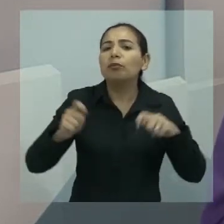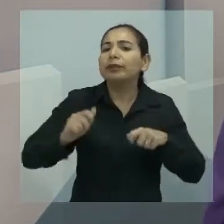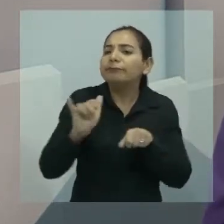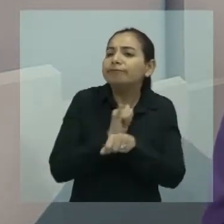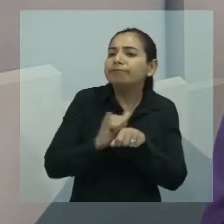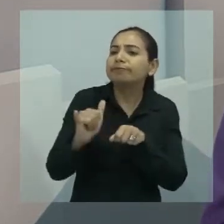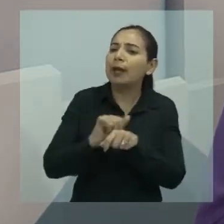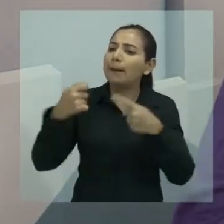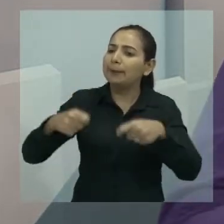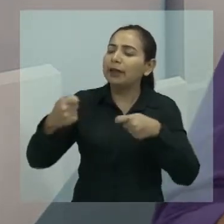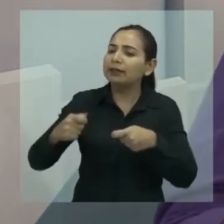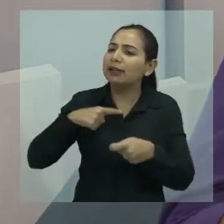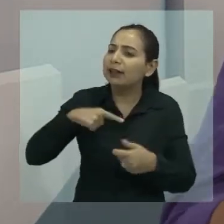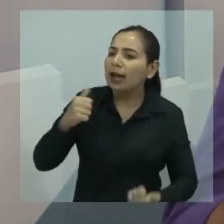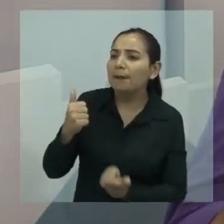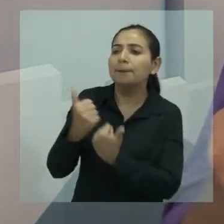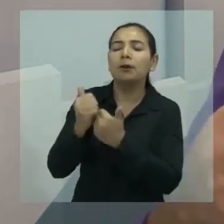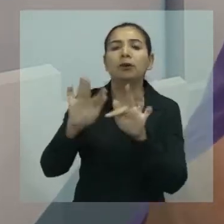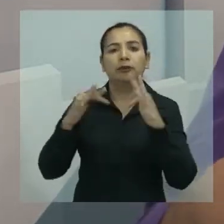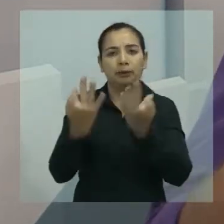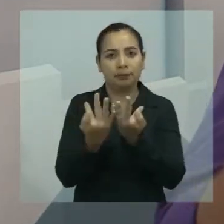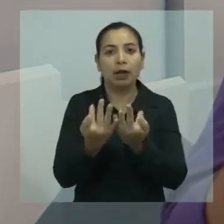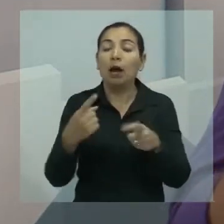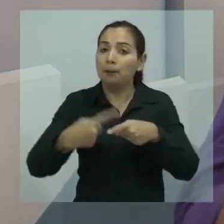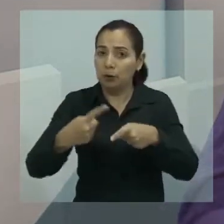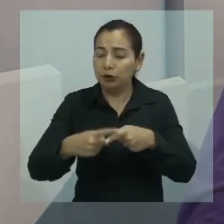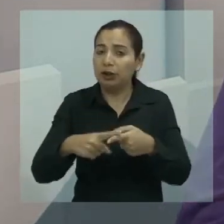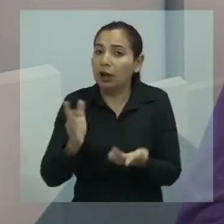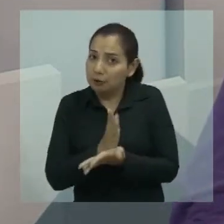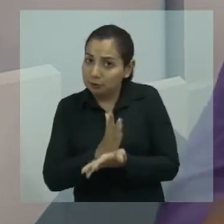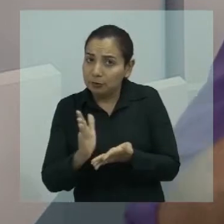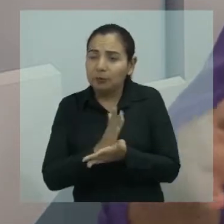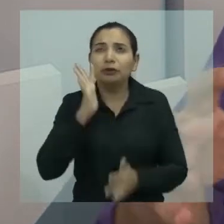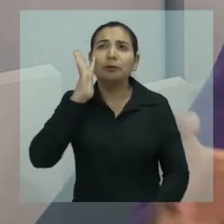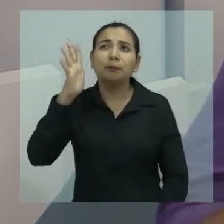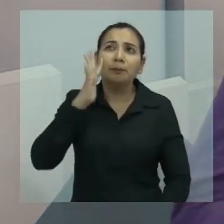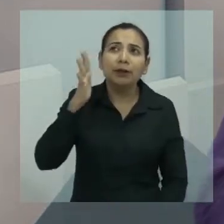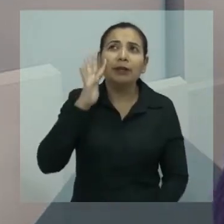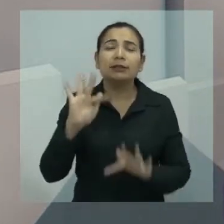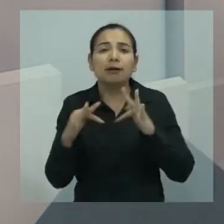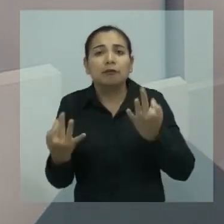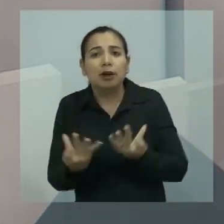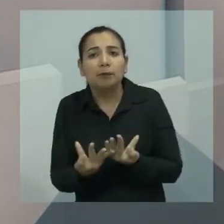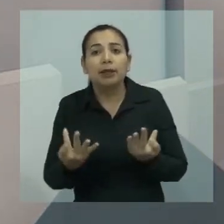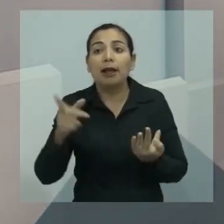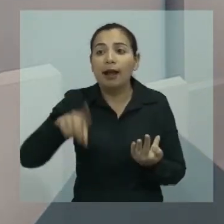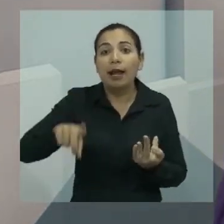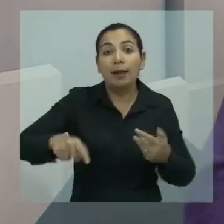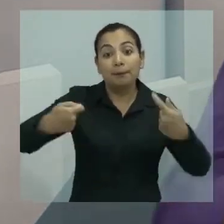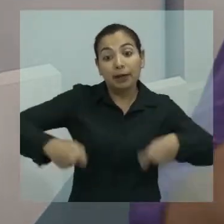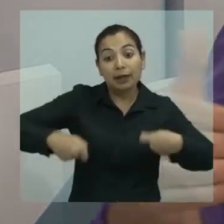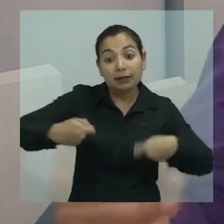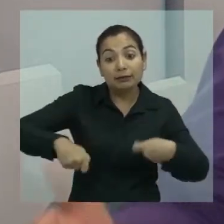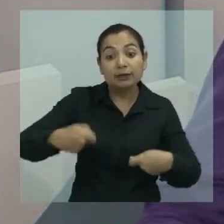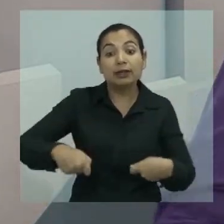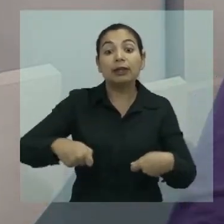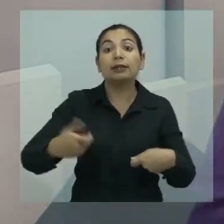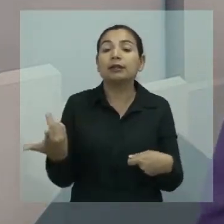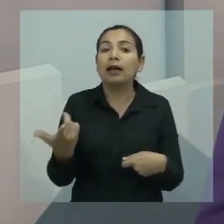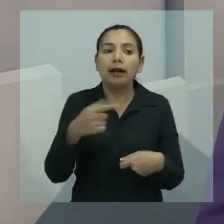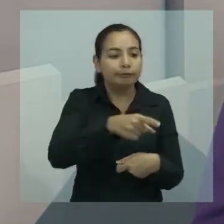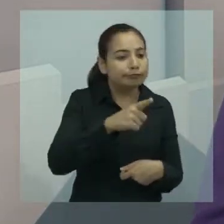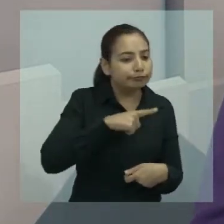todos os educadores concordam. Mas há uma situação de como atrair a família para a escola, né? Porque muitas vezes a gente só consegue